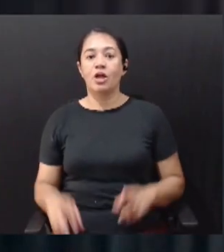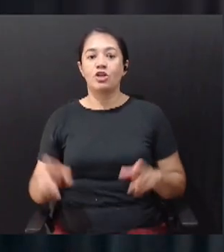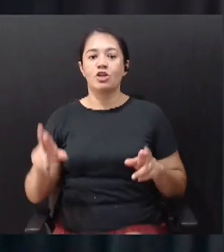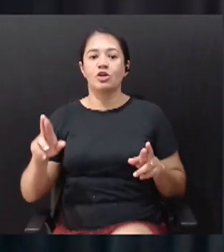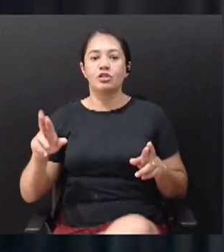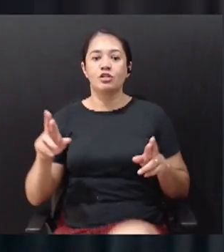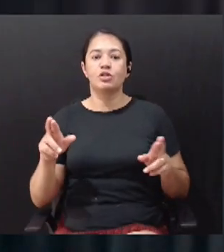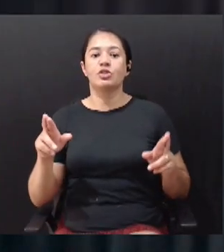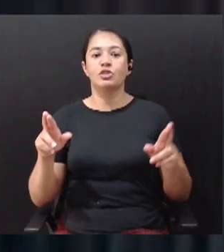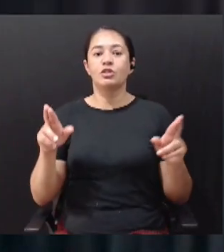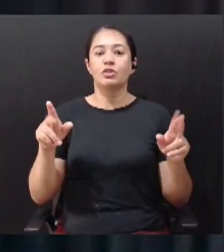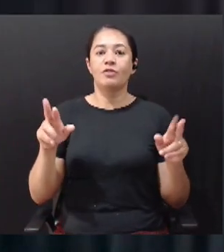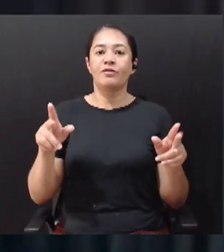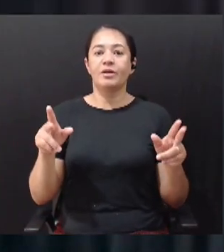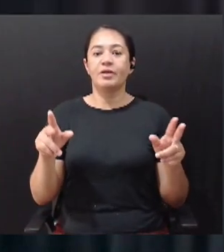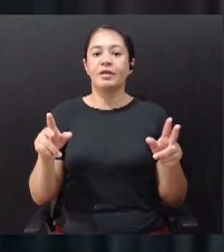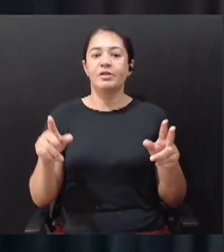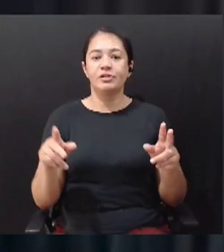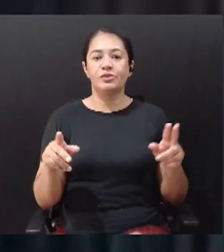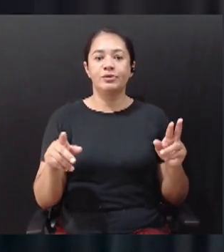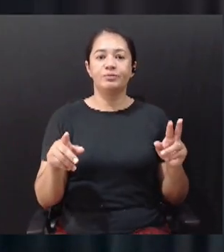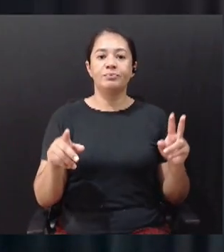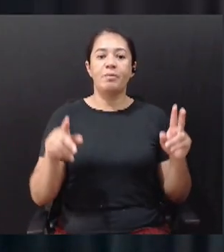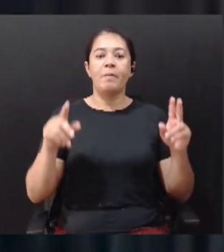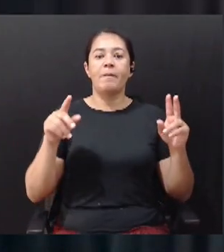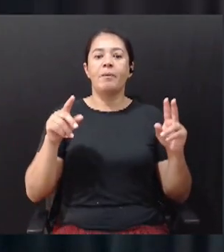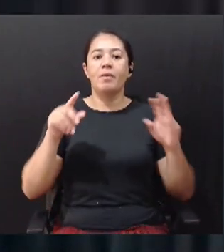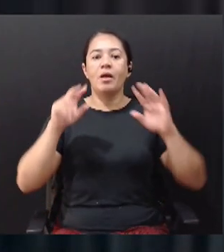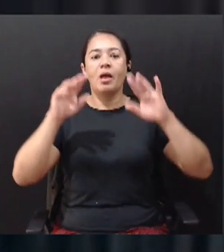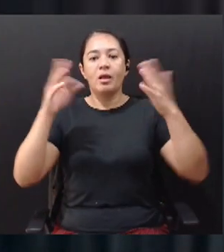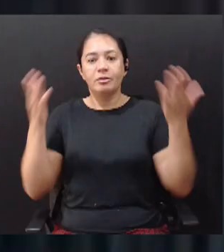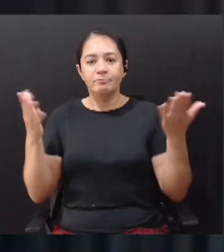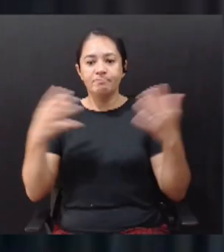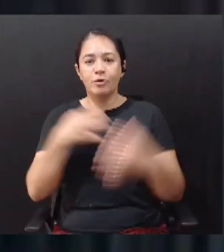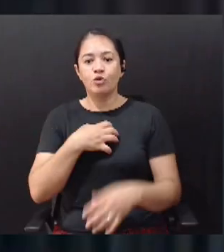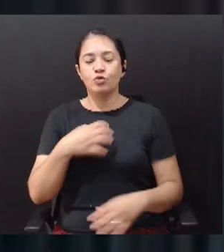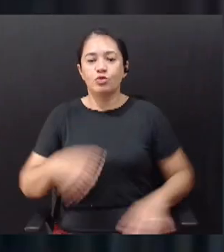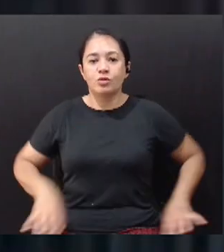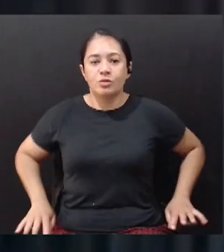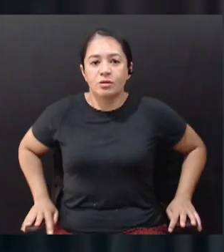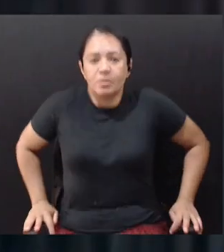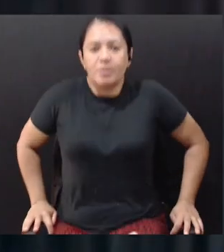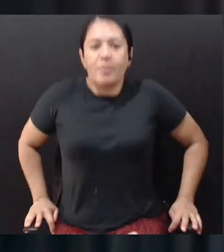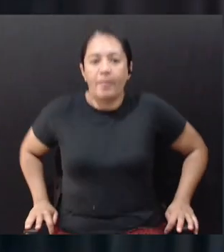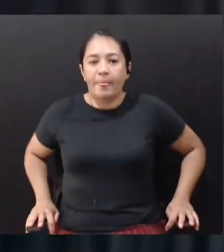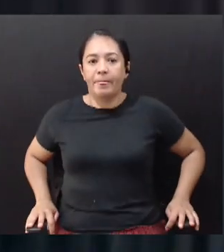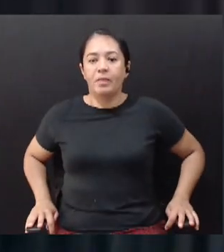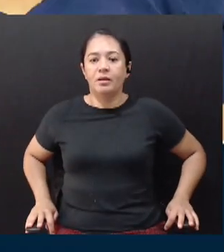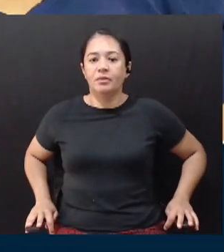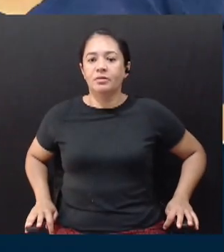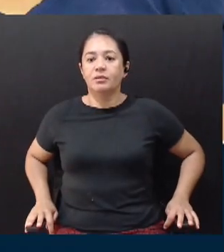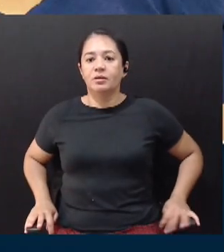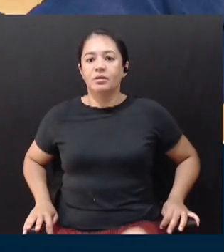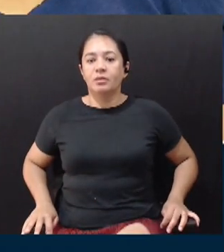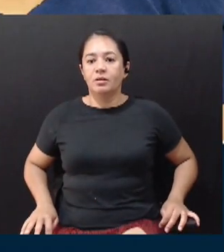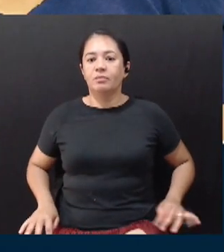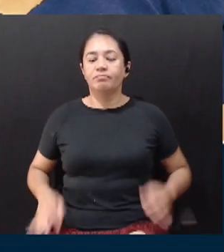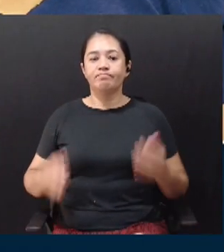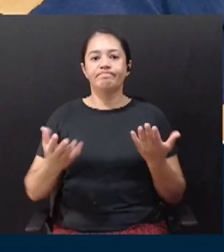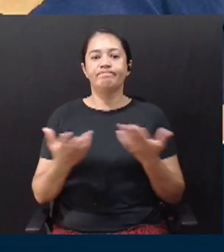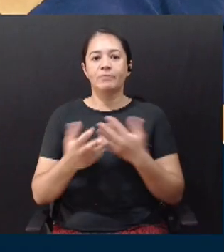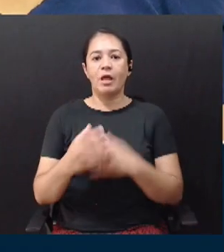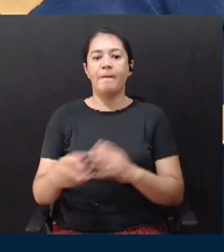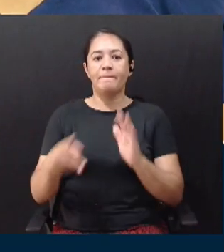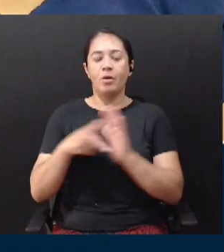é diferente, mas também eu sinto que elas sentem ali aquele peso. É algo cultural mesmo que a É.